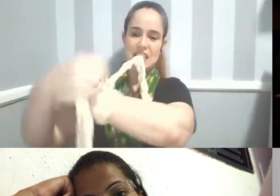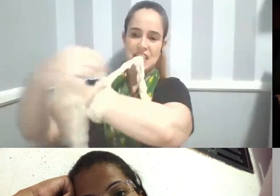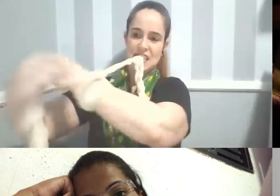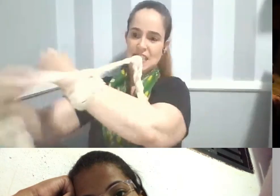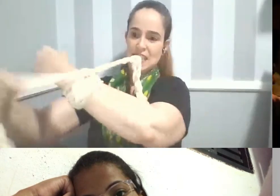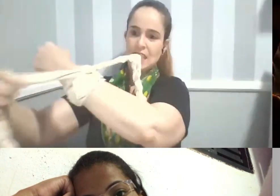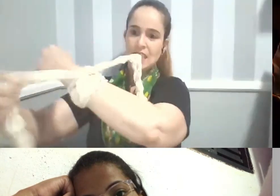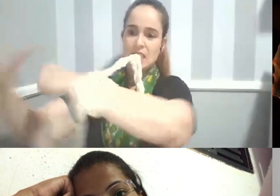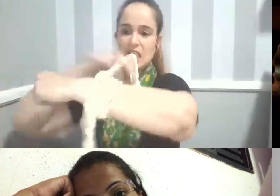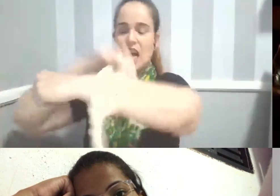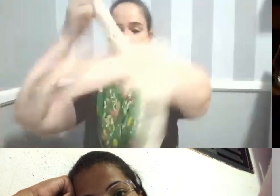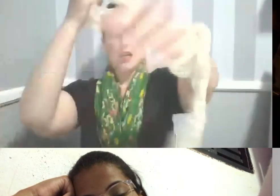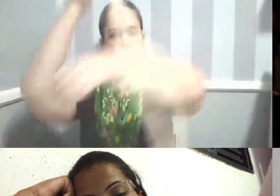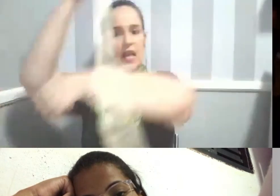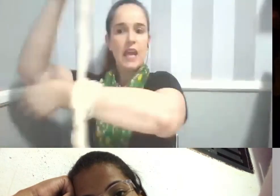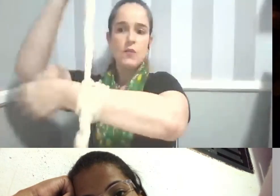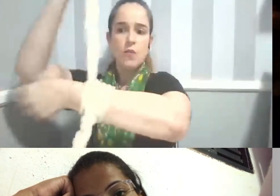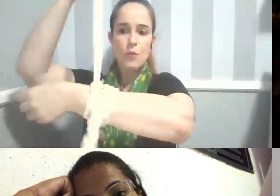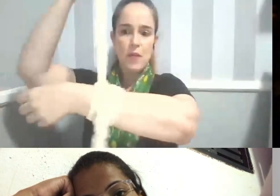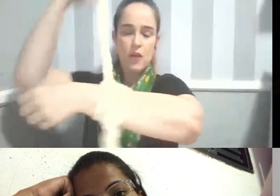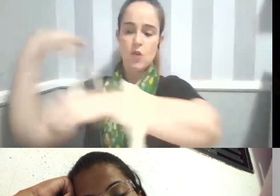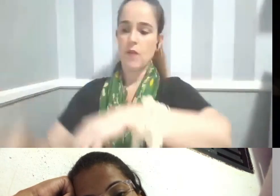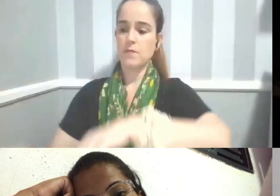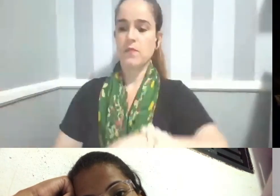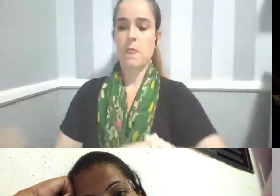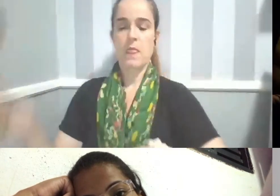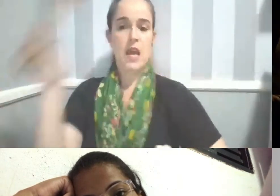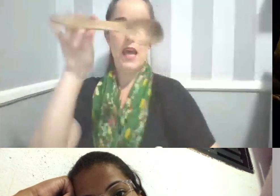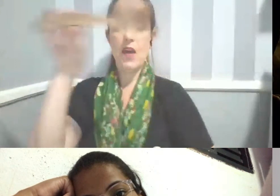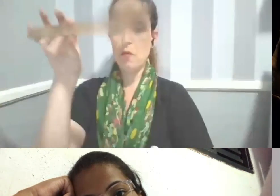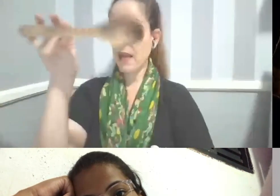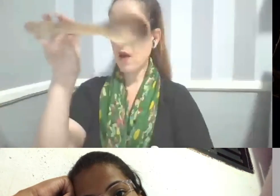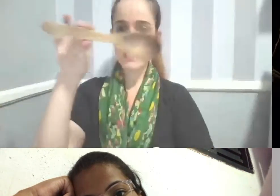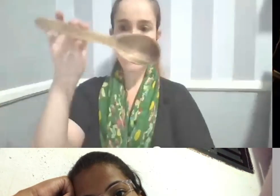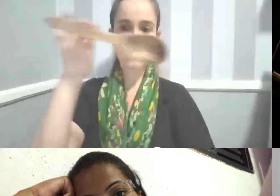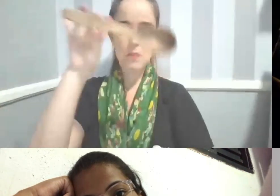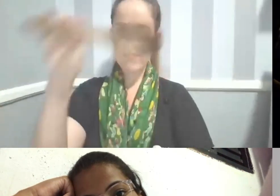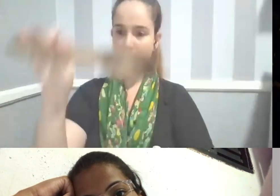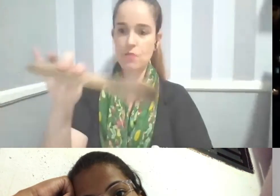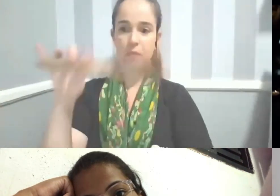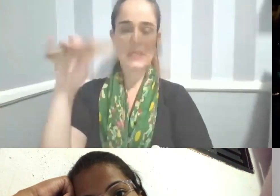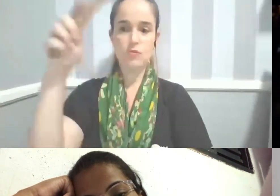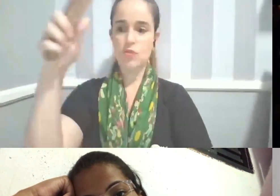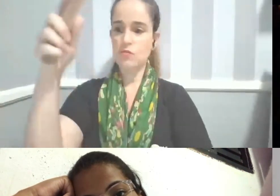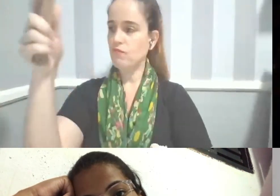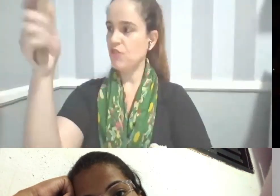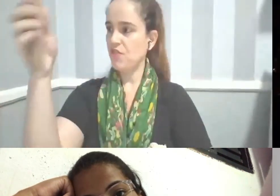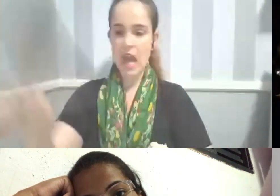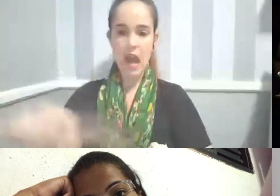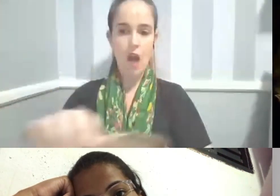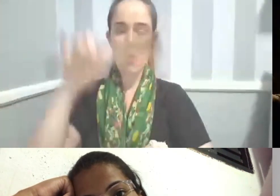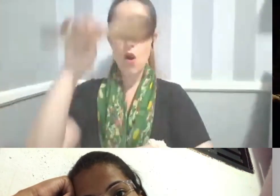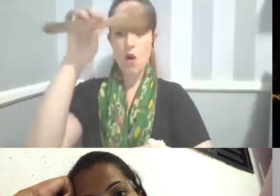diferente. Então, ó, dei o primeiro nó. Eu vou pegar um pedaço de madeira, um pedaço